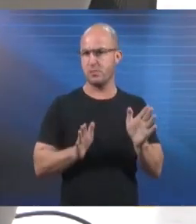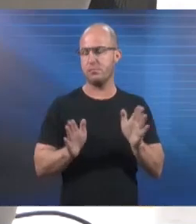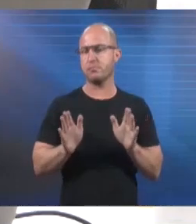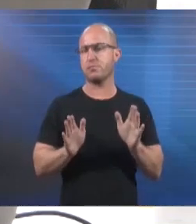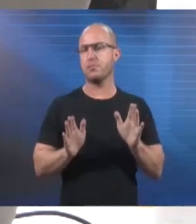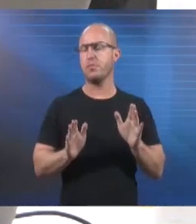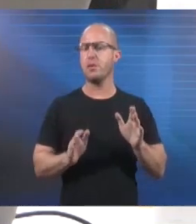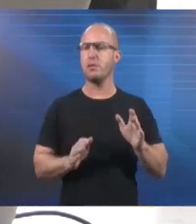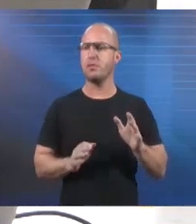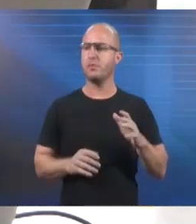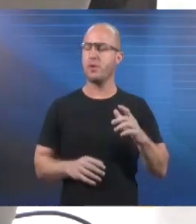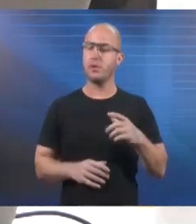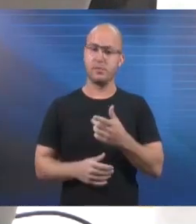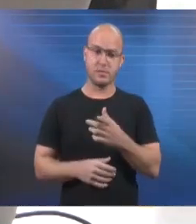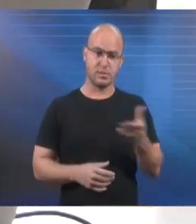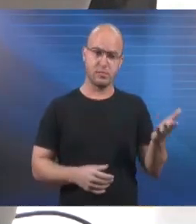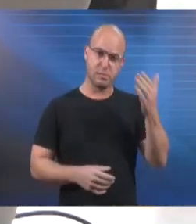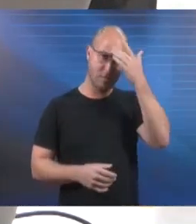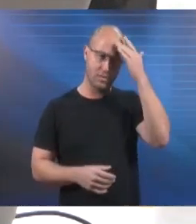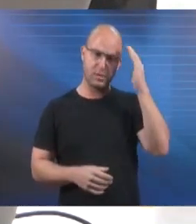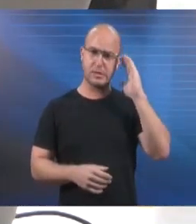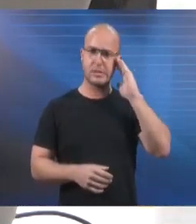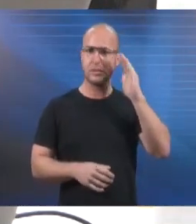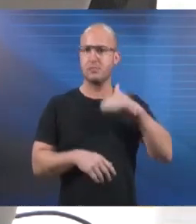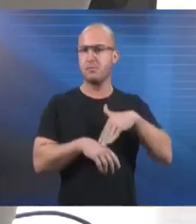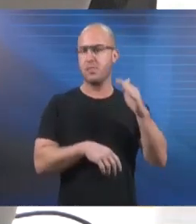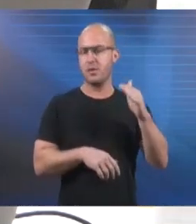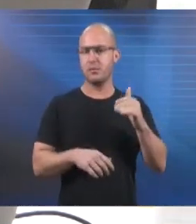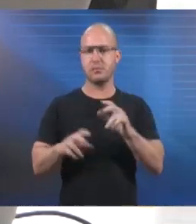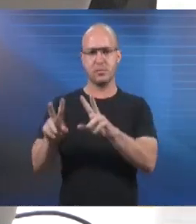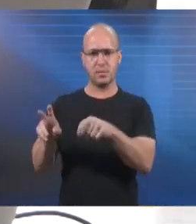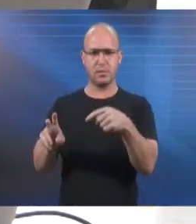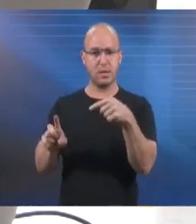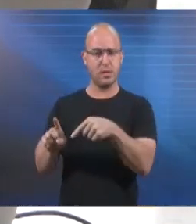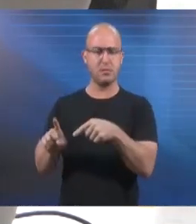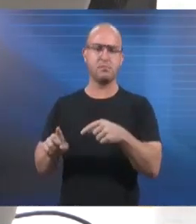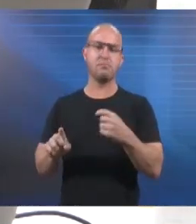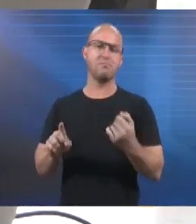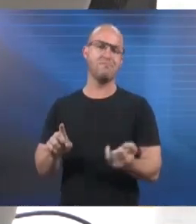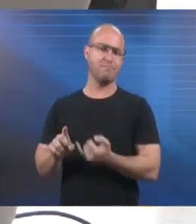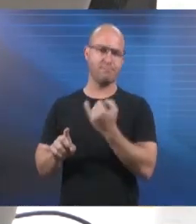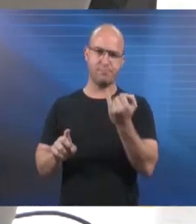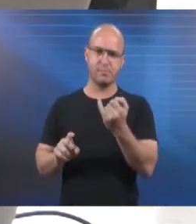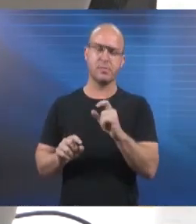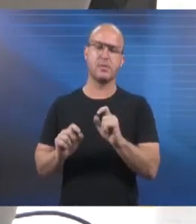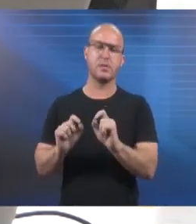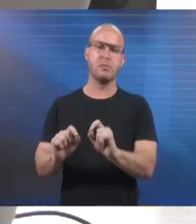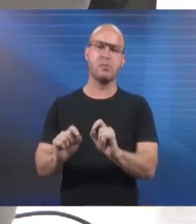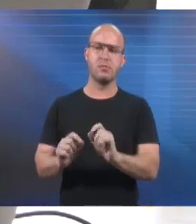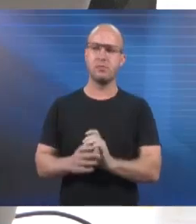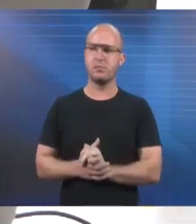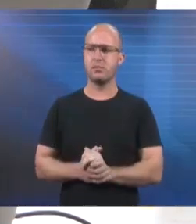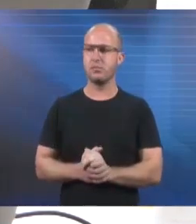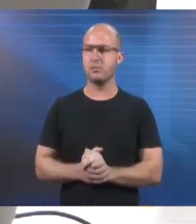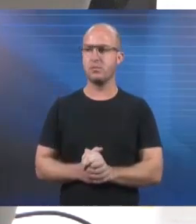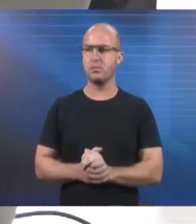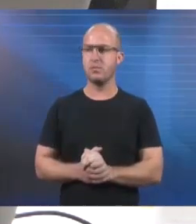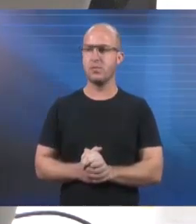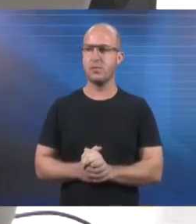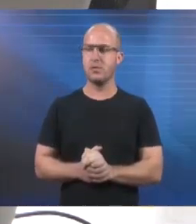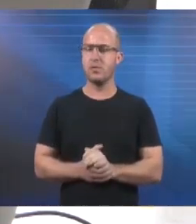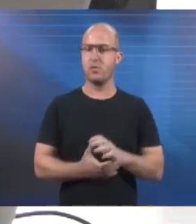sejam as pessoas que mais entendem sobre isso sobre a importância que é um